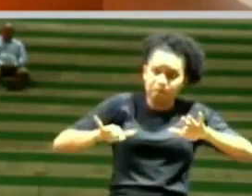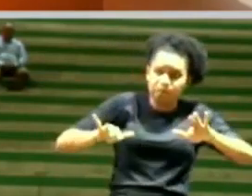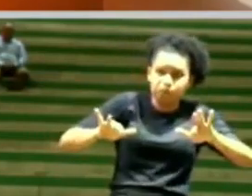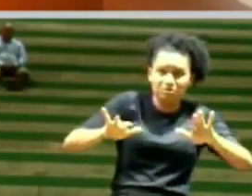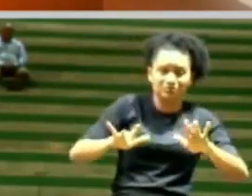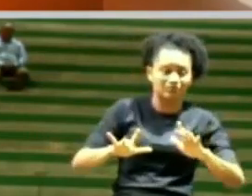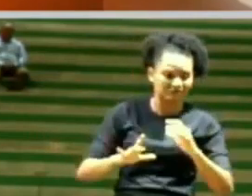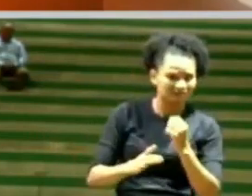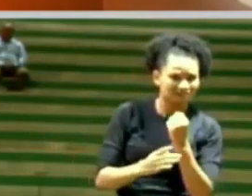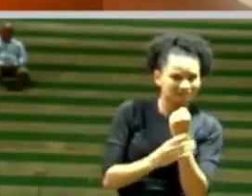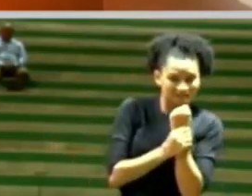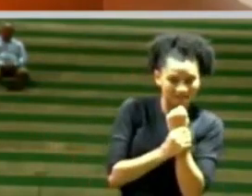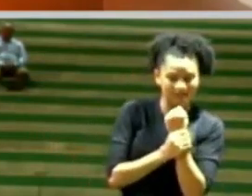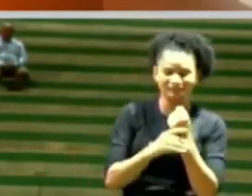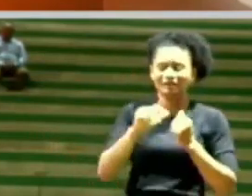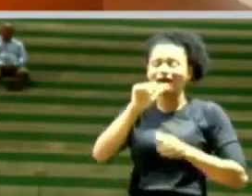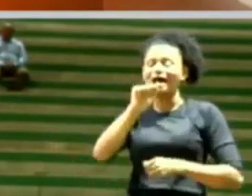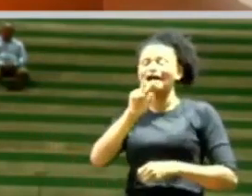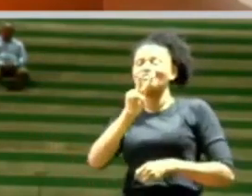é garantia de avivamento.